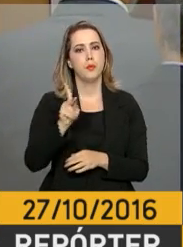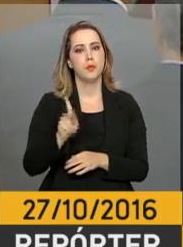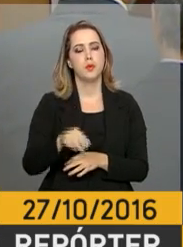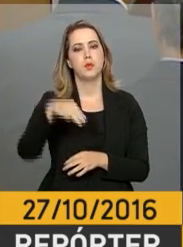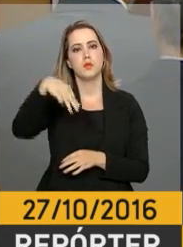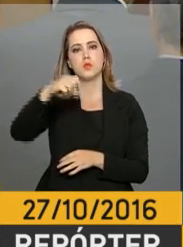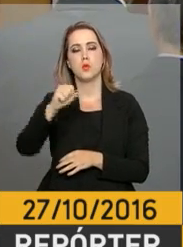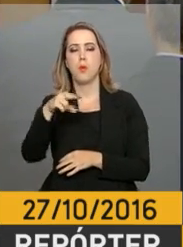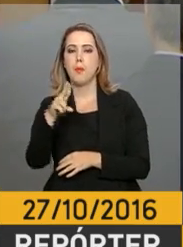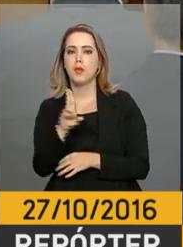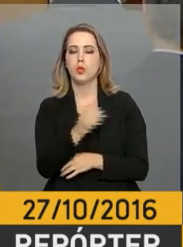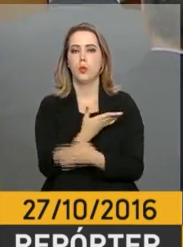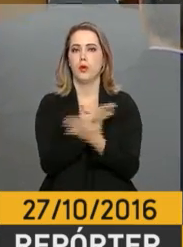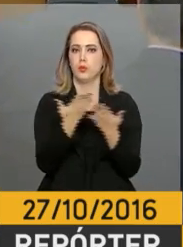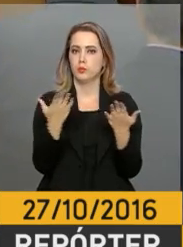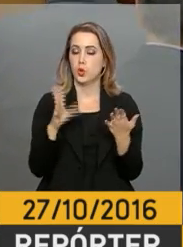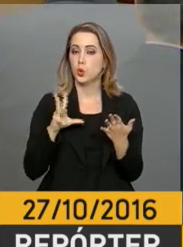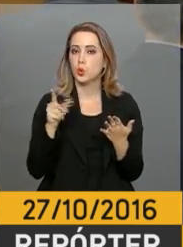ferira